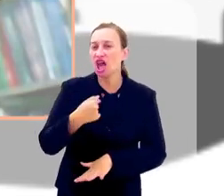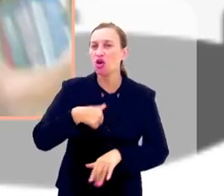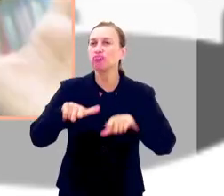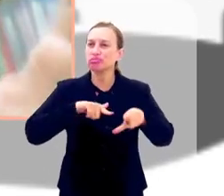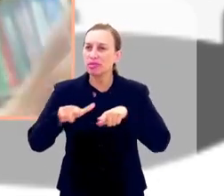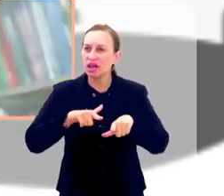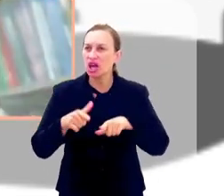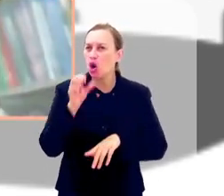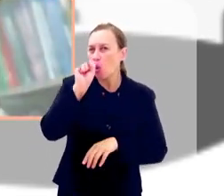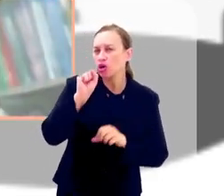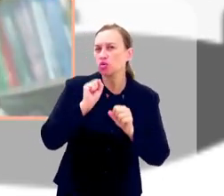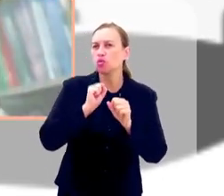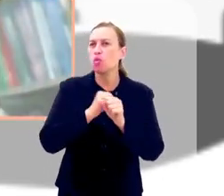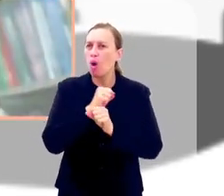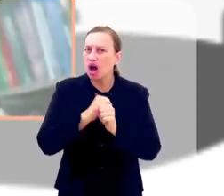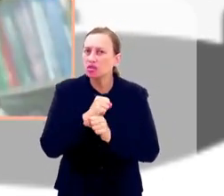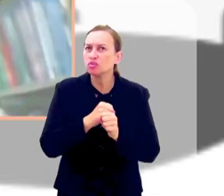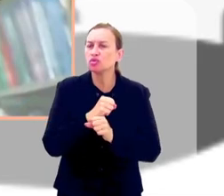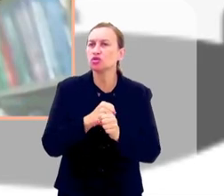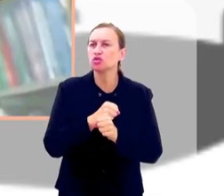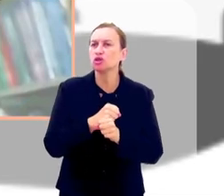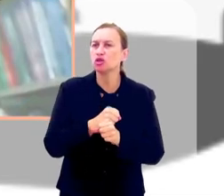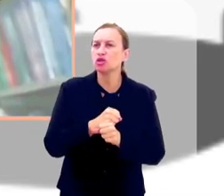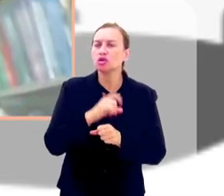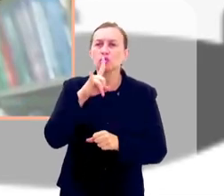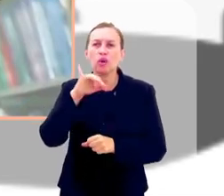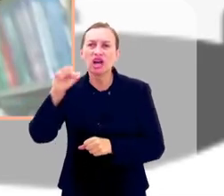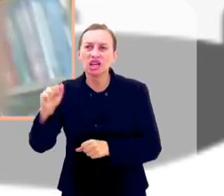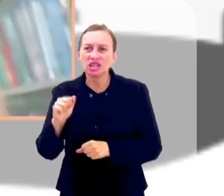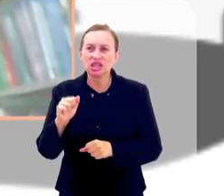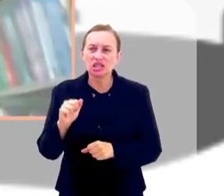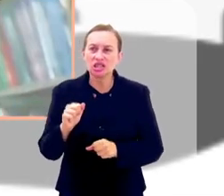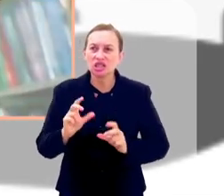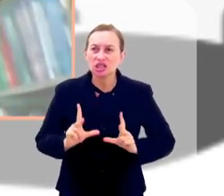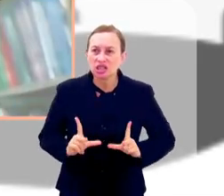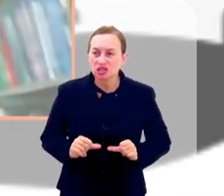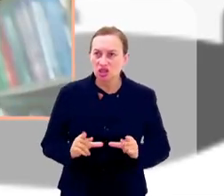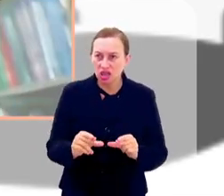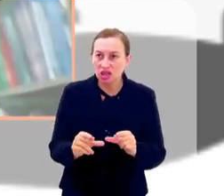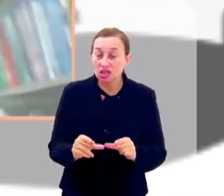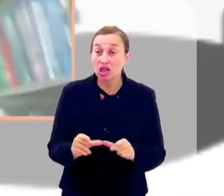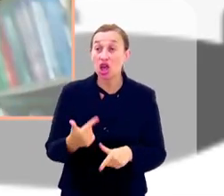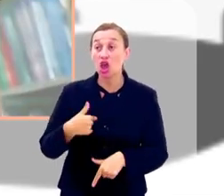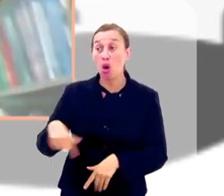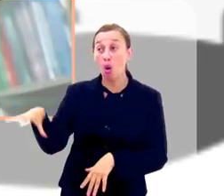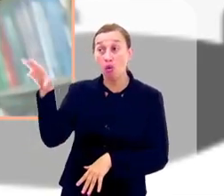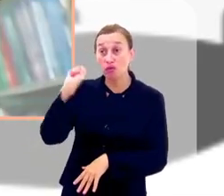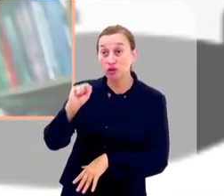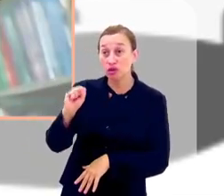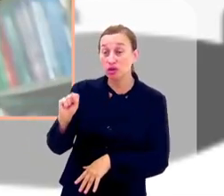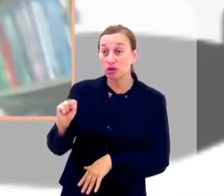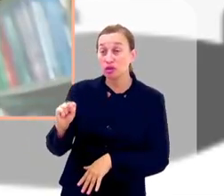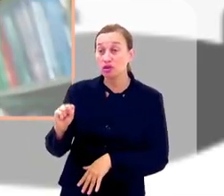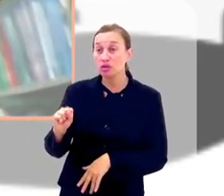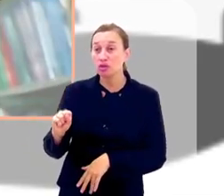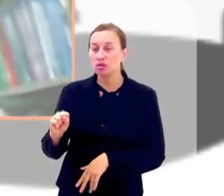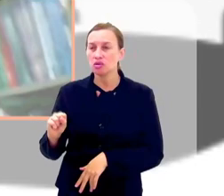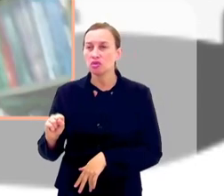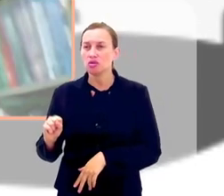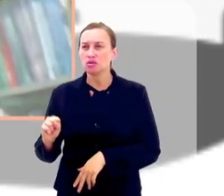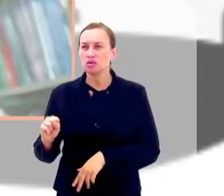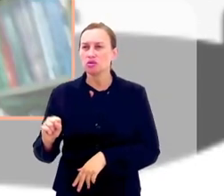aqui, eu trabalhei por 8 anos numa clínica de oncologia. E uma vez eu escutei um paciente em